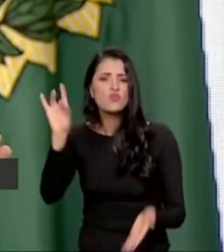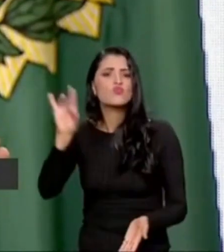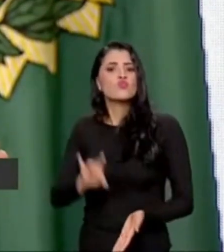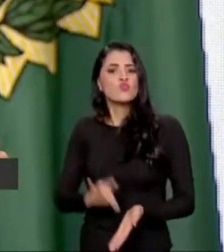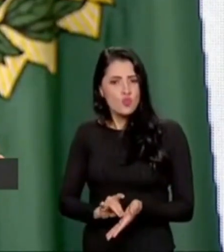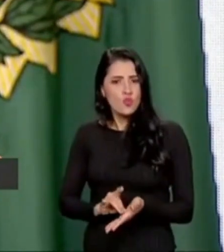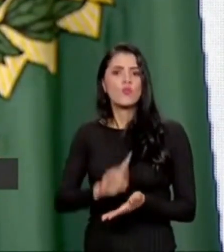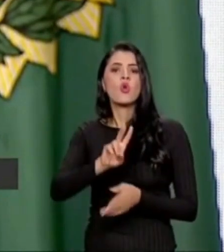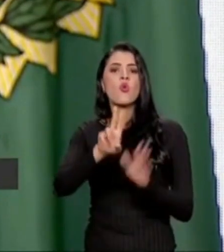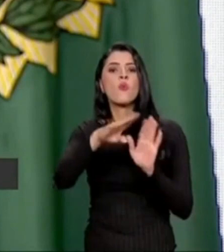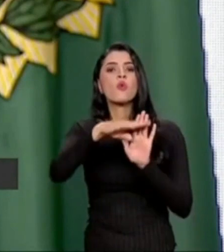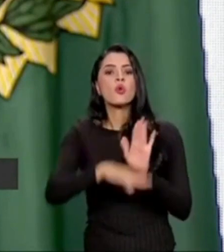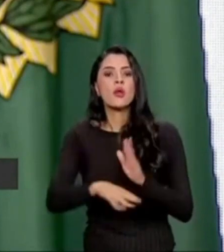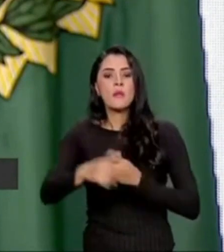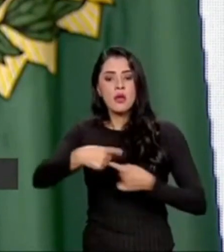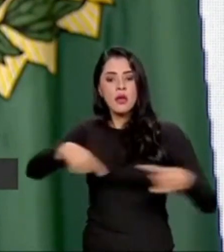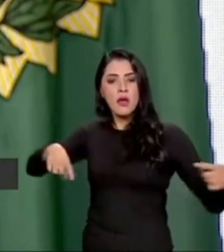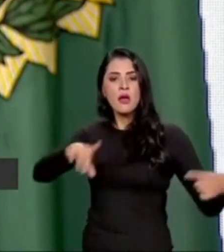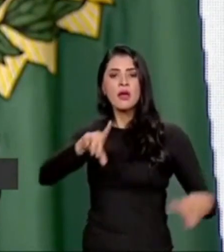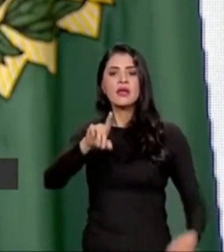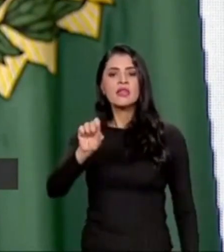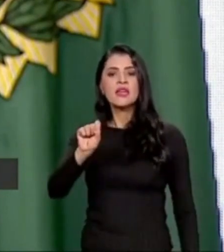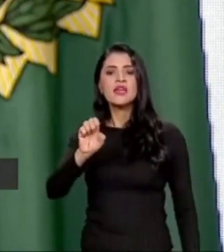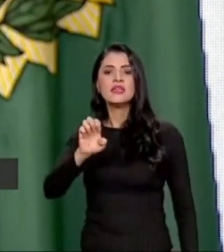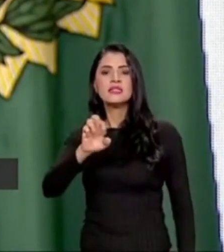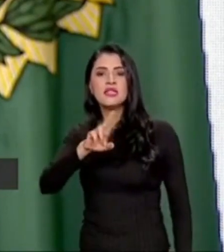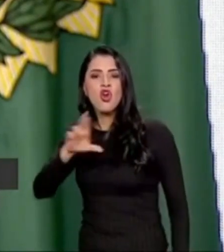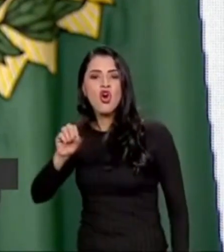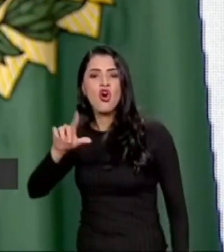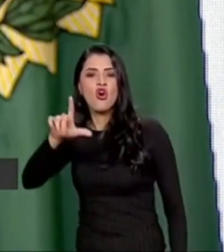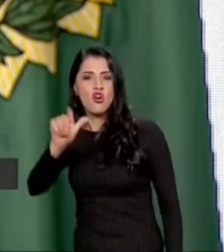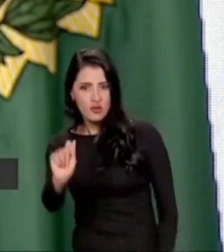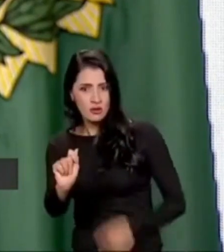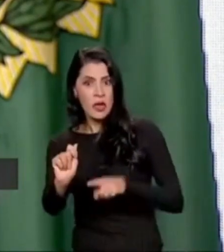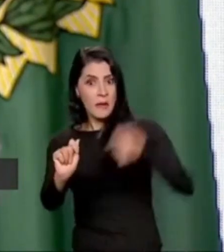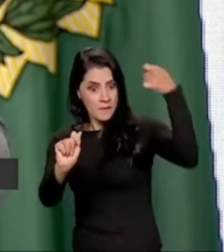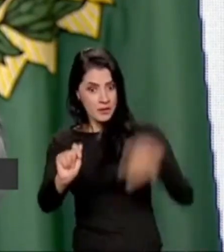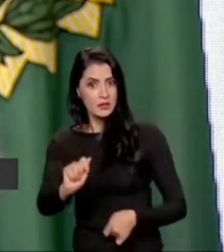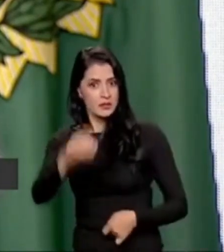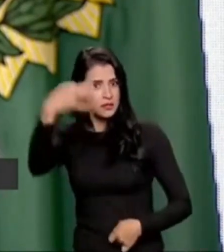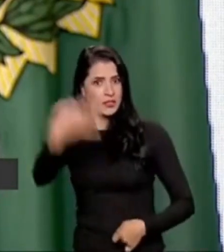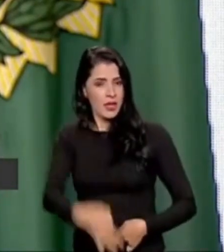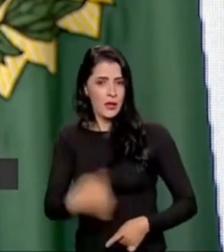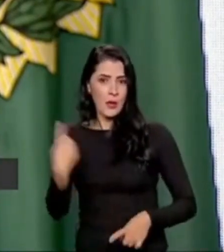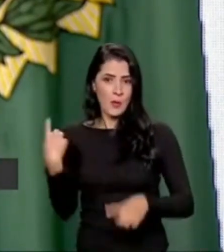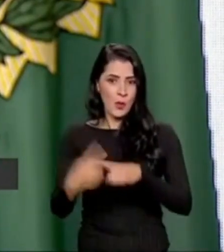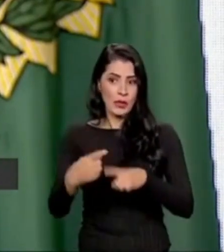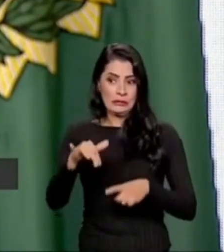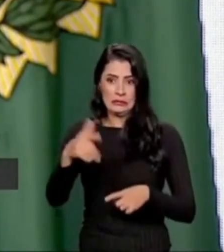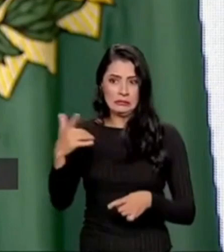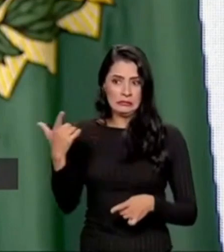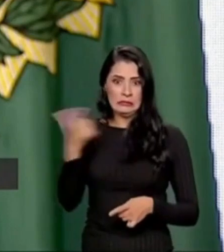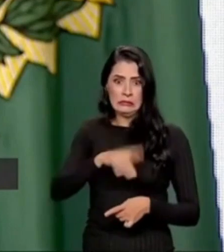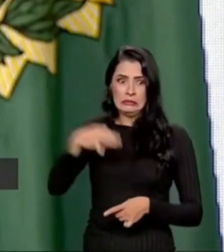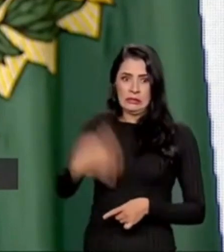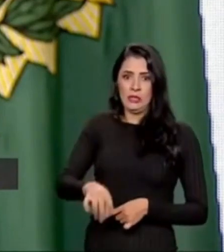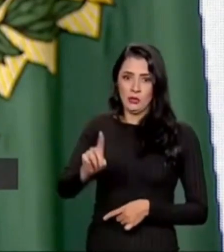do desenrola. E o desenrola tem que dar certo, porque se não dar certo, quem vai estar enrolado somos nós,